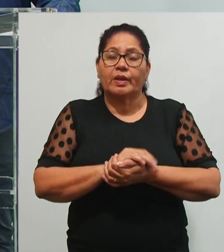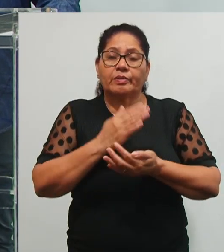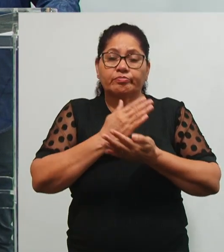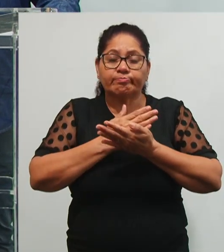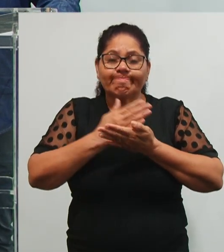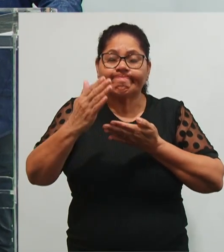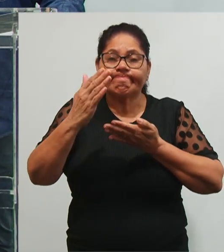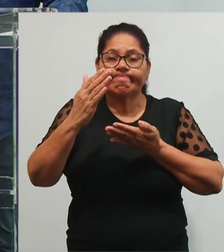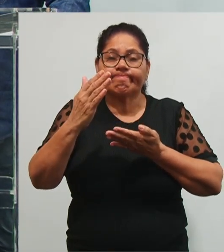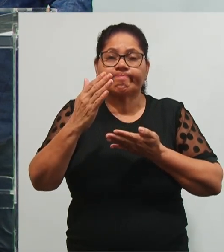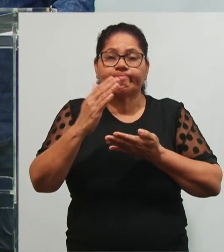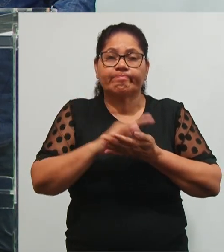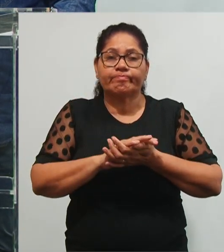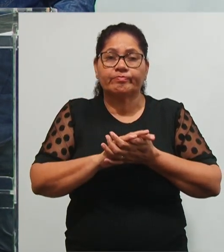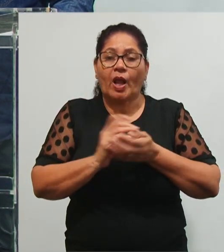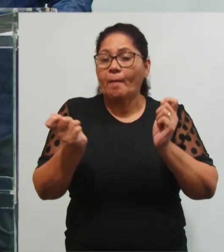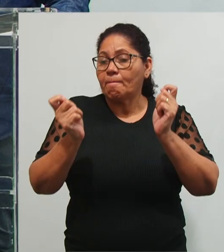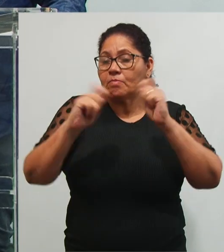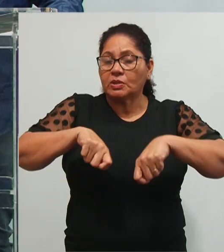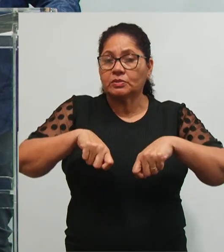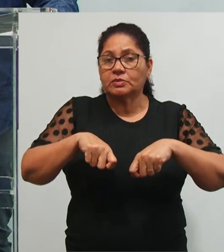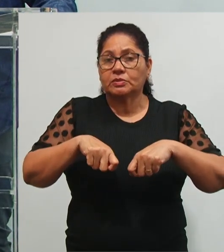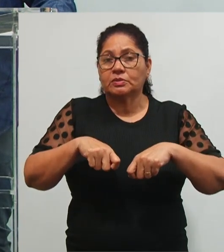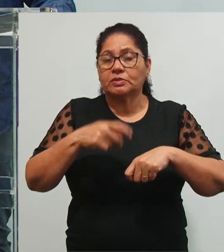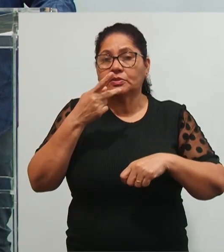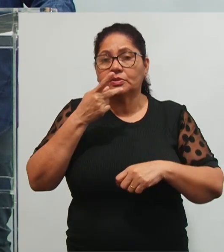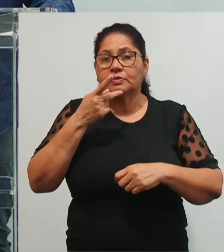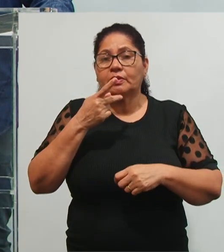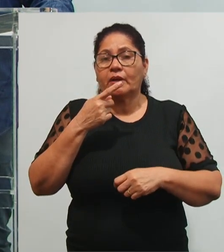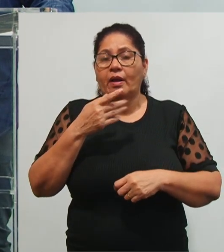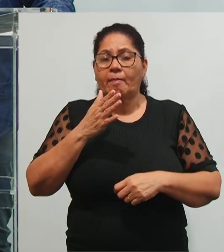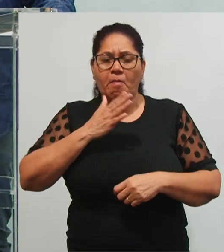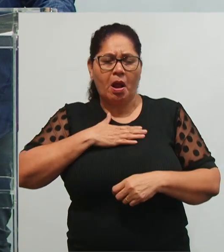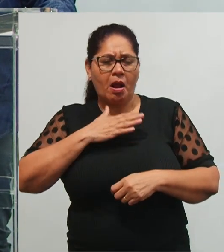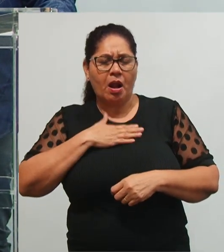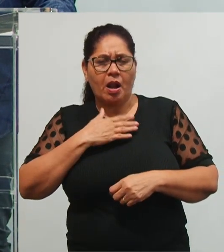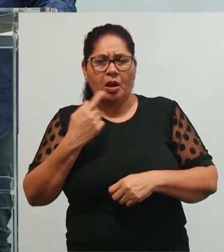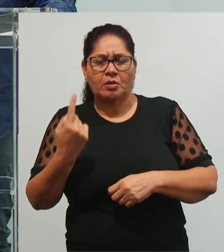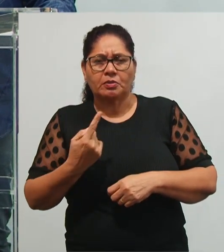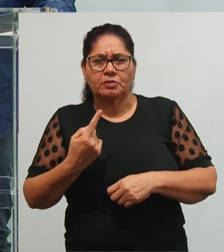e partimos, né, para a